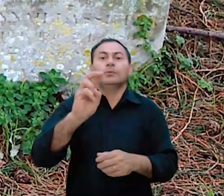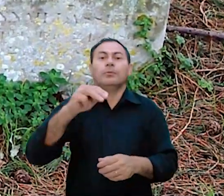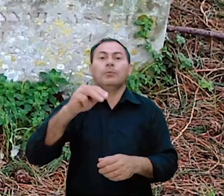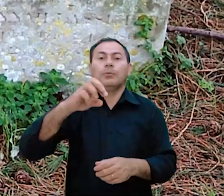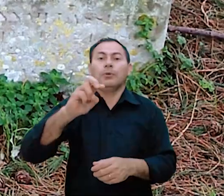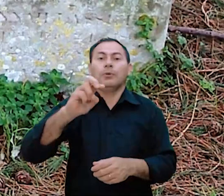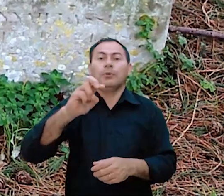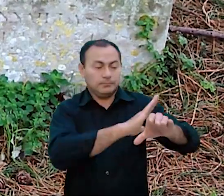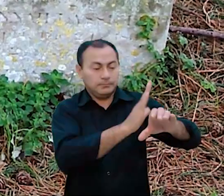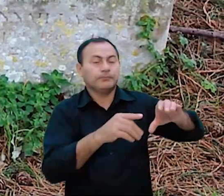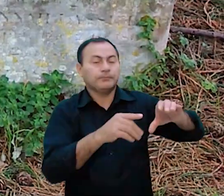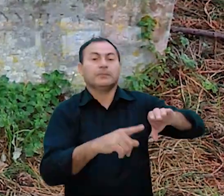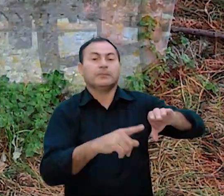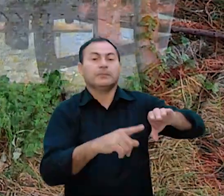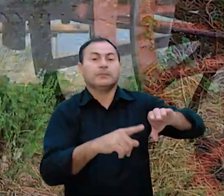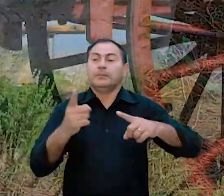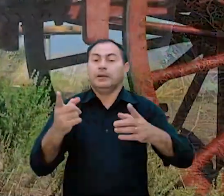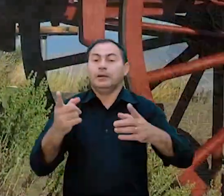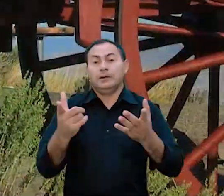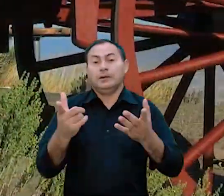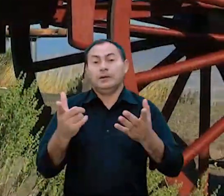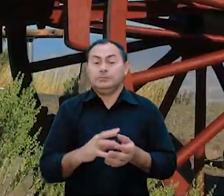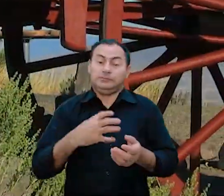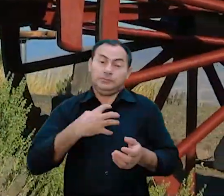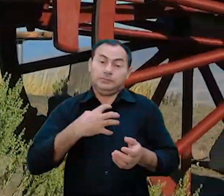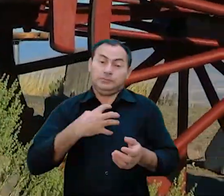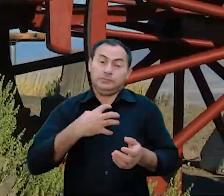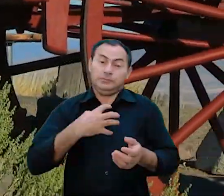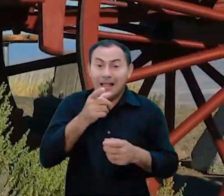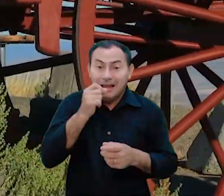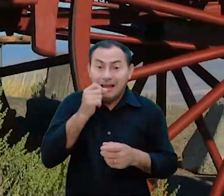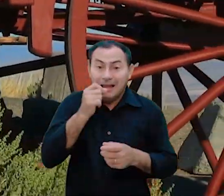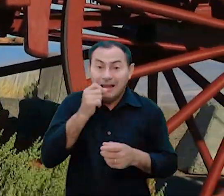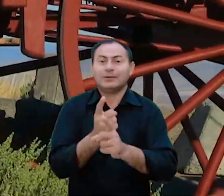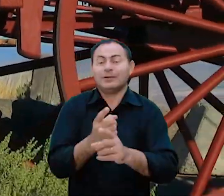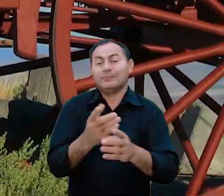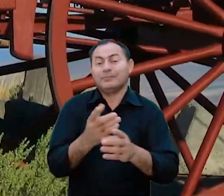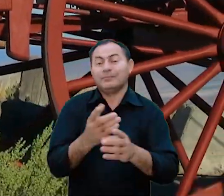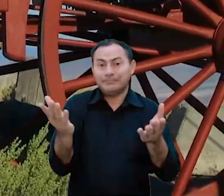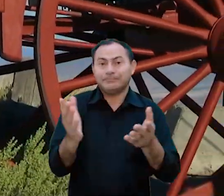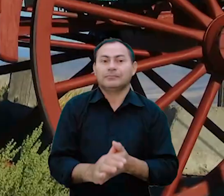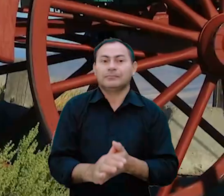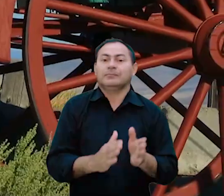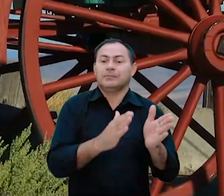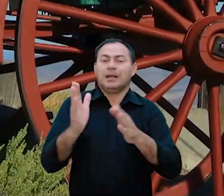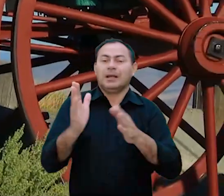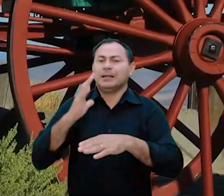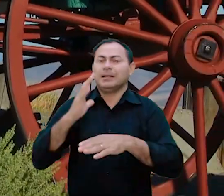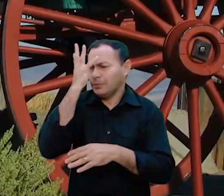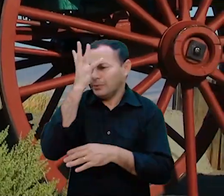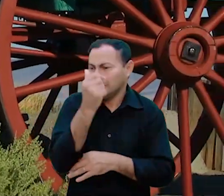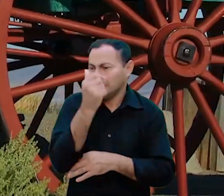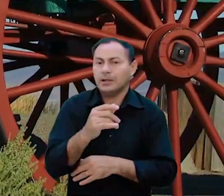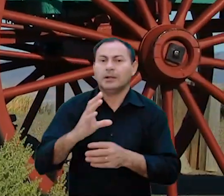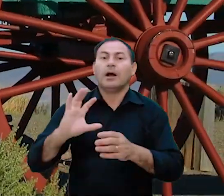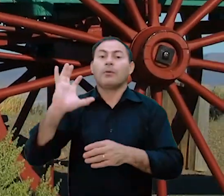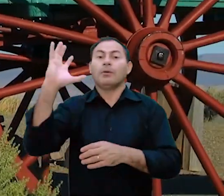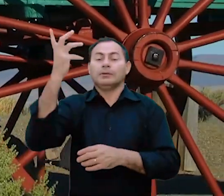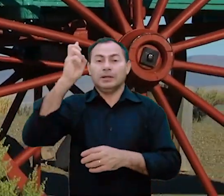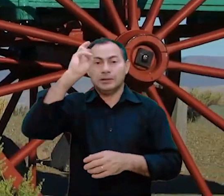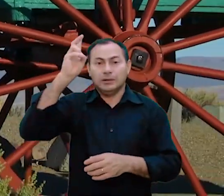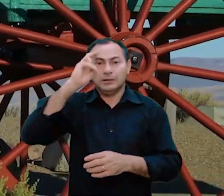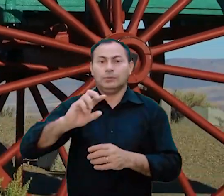O túmulo realmente existe. Esse é um dos tipos de humor que encontramos por aqui. A parte mais bonita